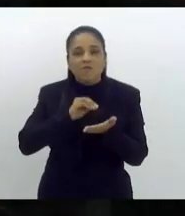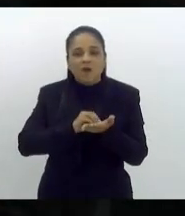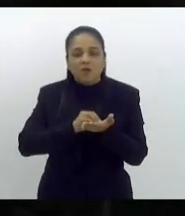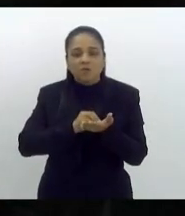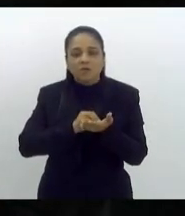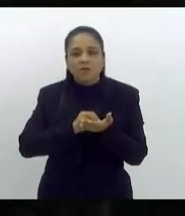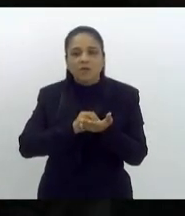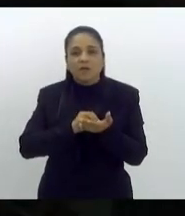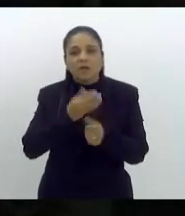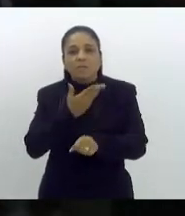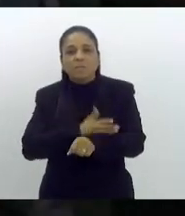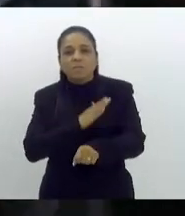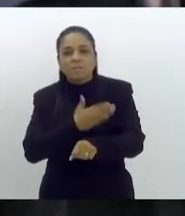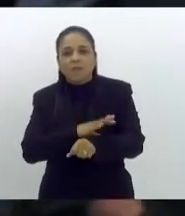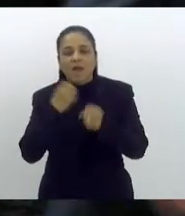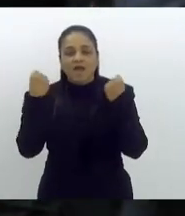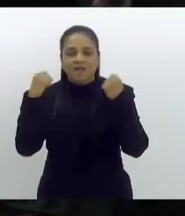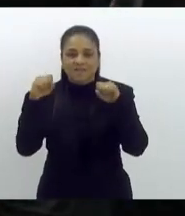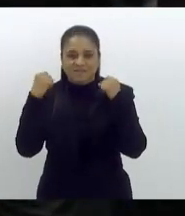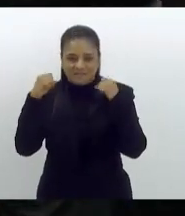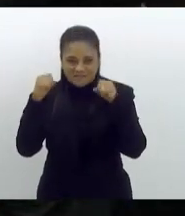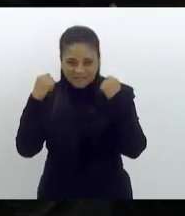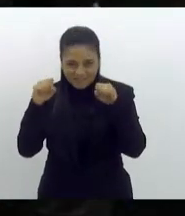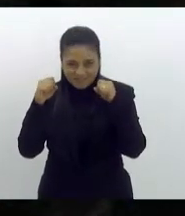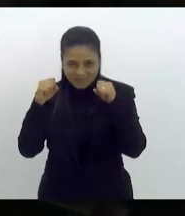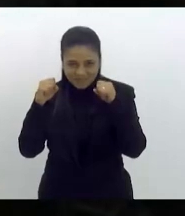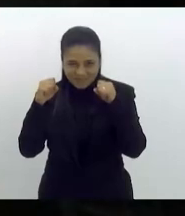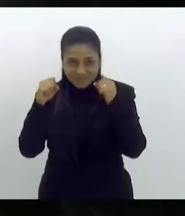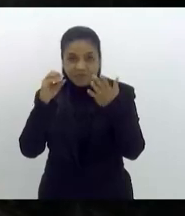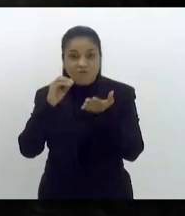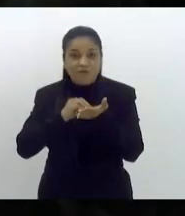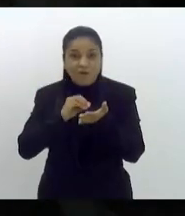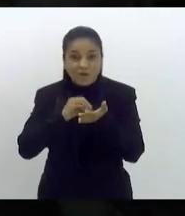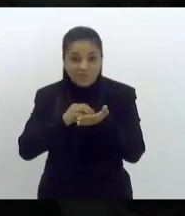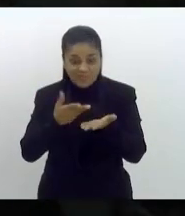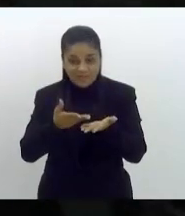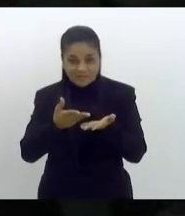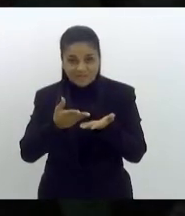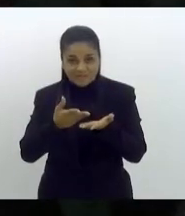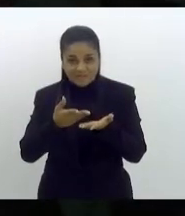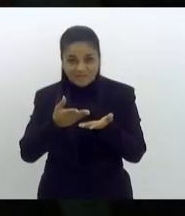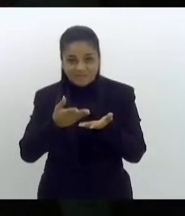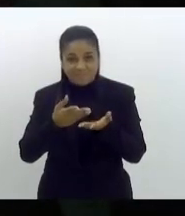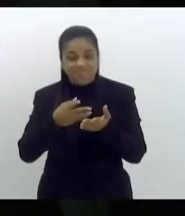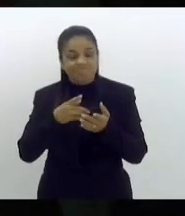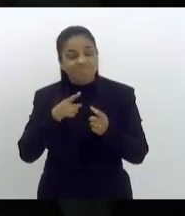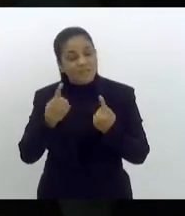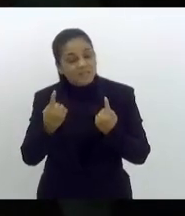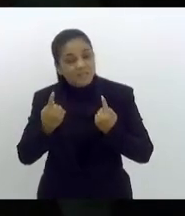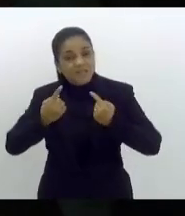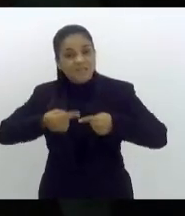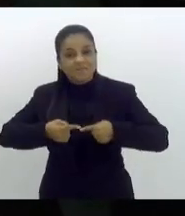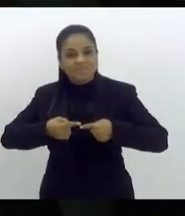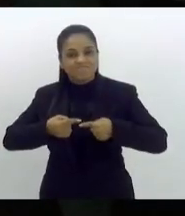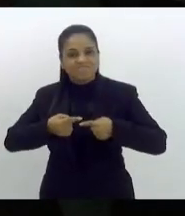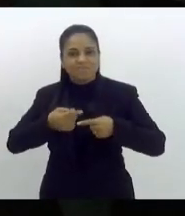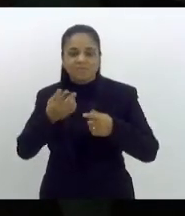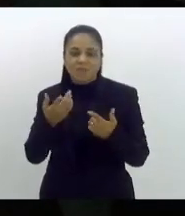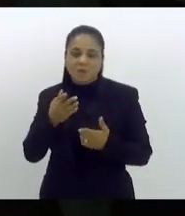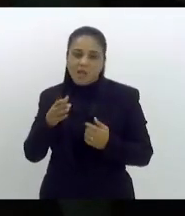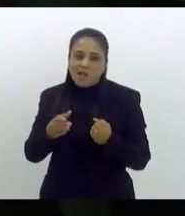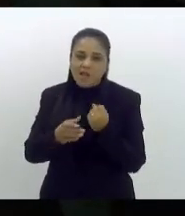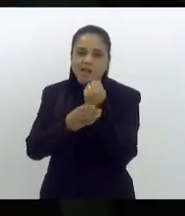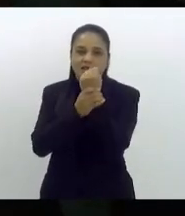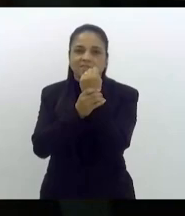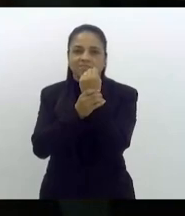permanente de exercício é Desafio nosso garantir a alimentação saudável para